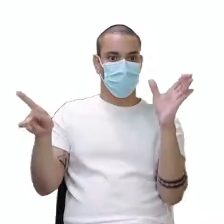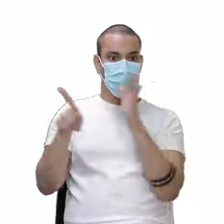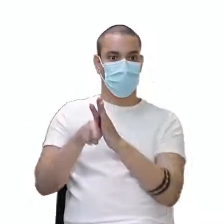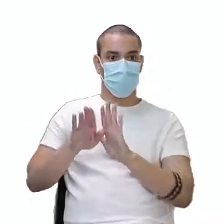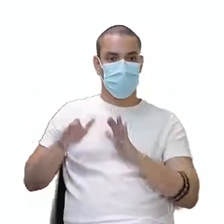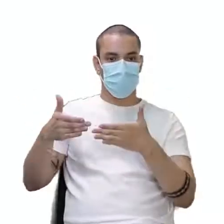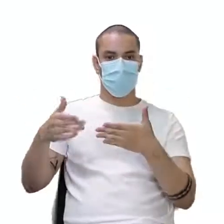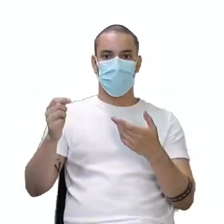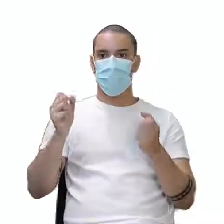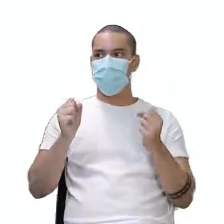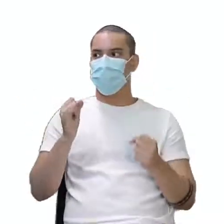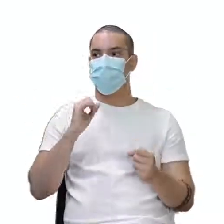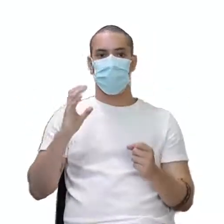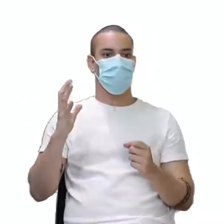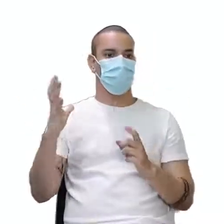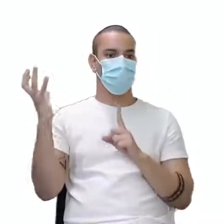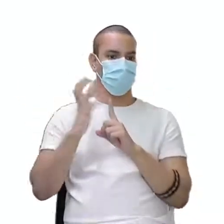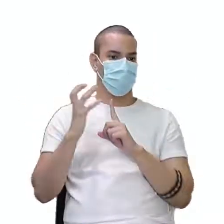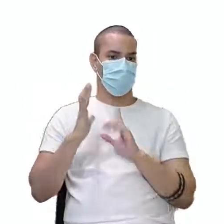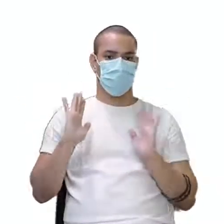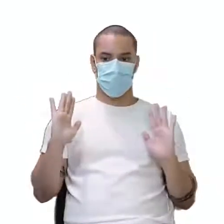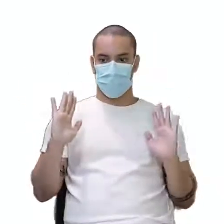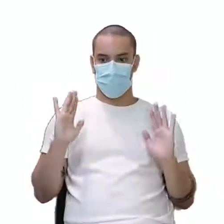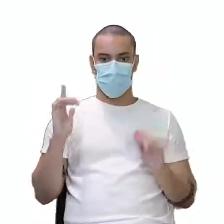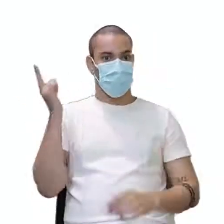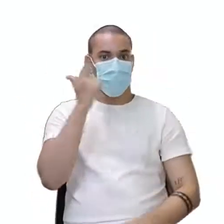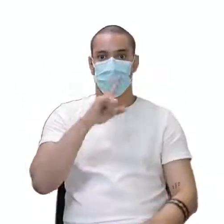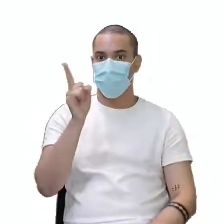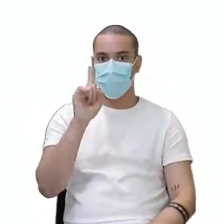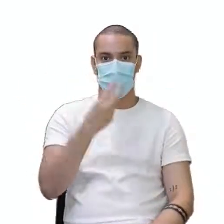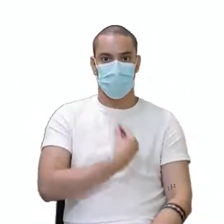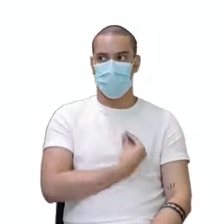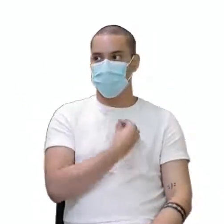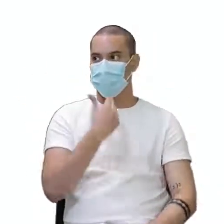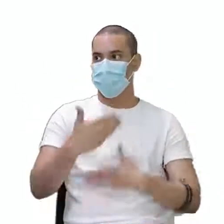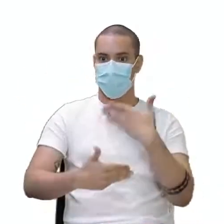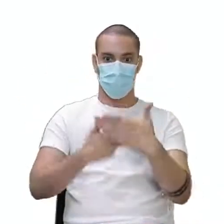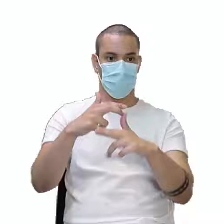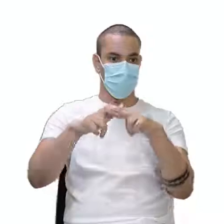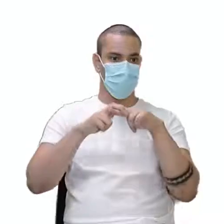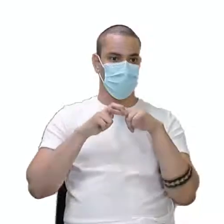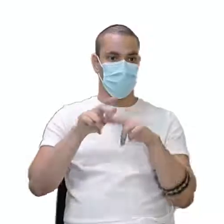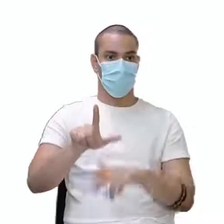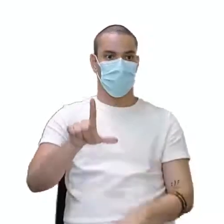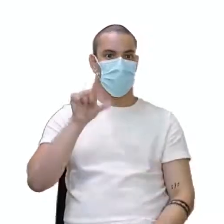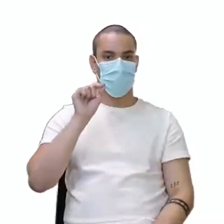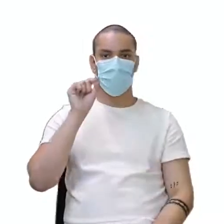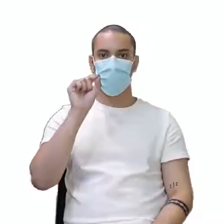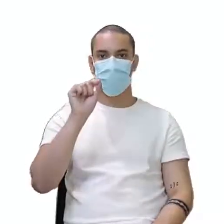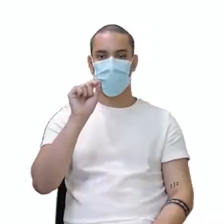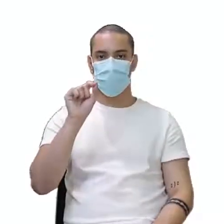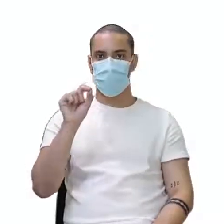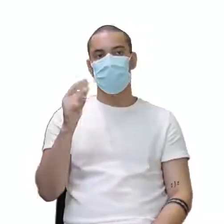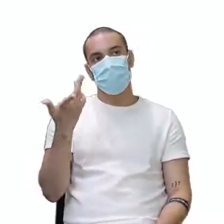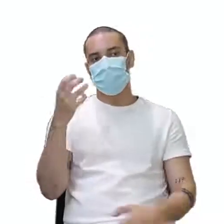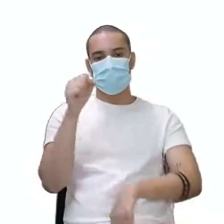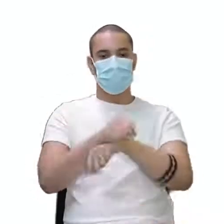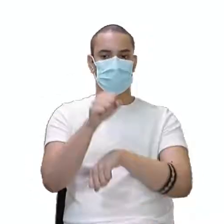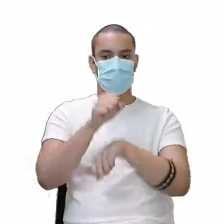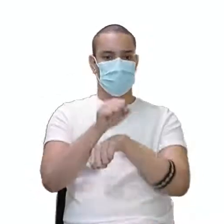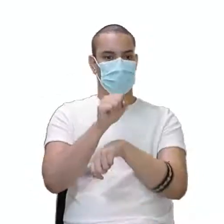atividade, eu posso ficar comprometido e não conseguir sobreviver. Então, eles preferem ficar ali esperando mesmo que alguma